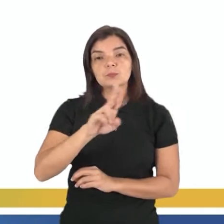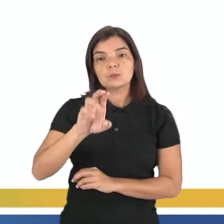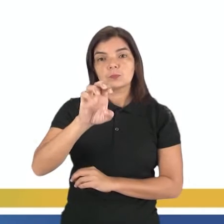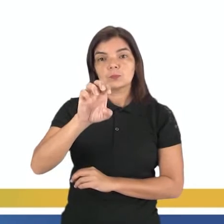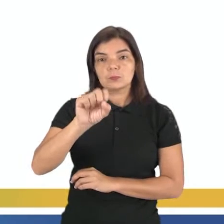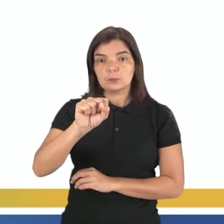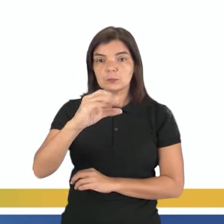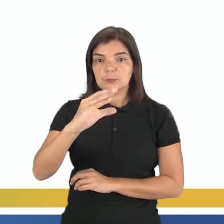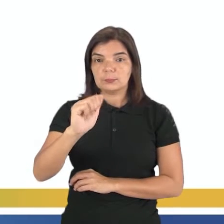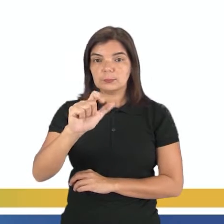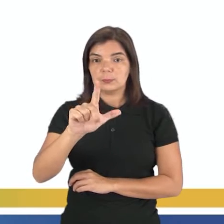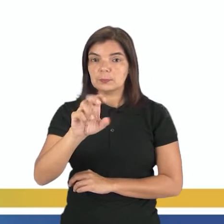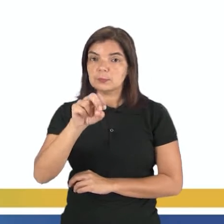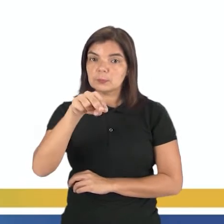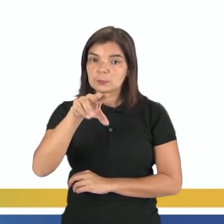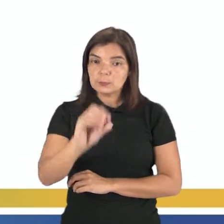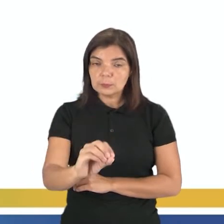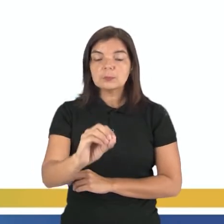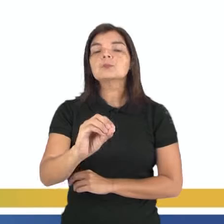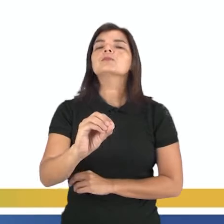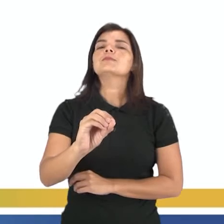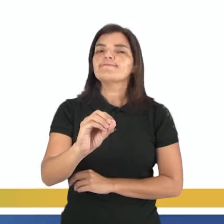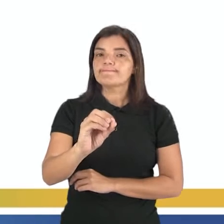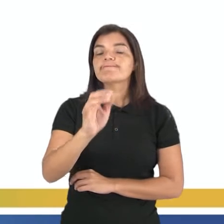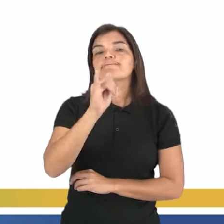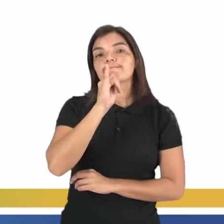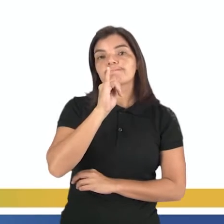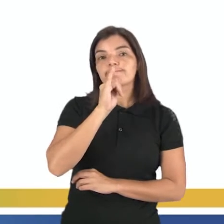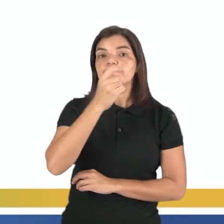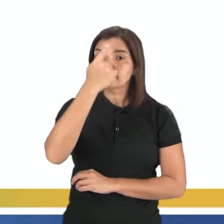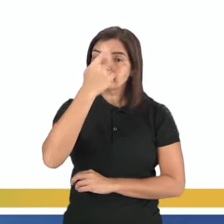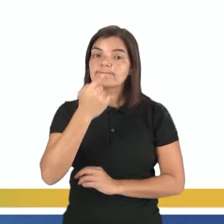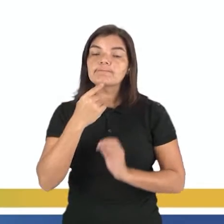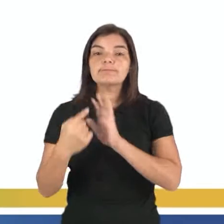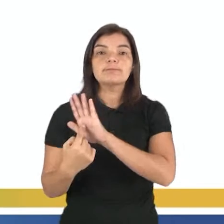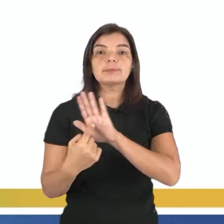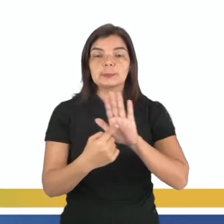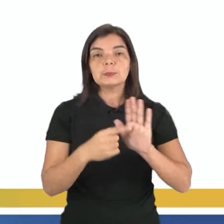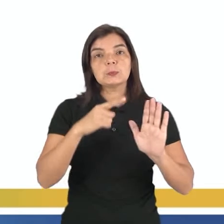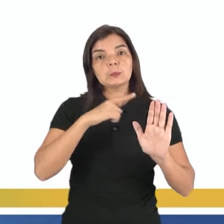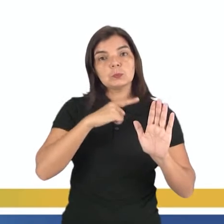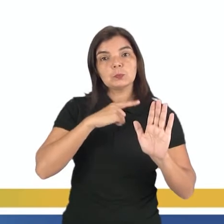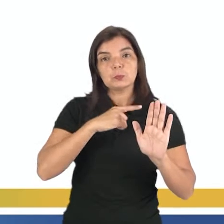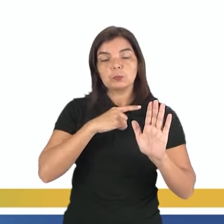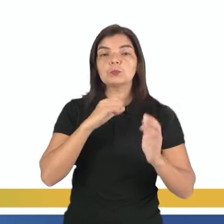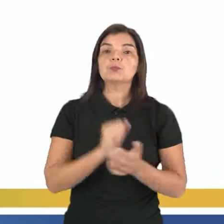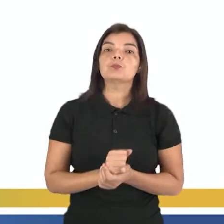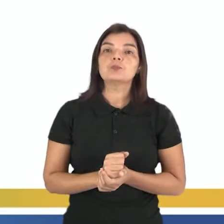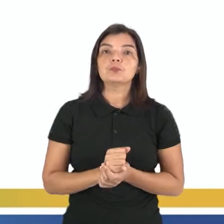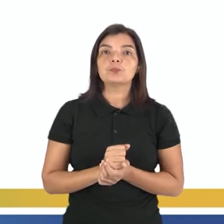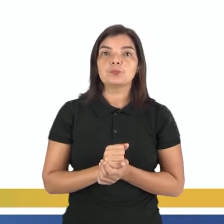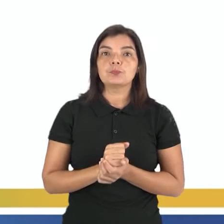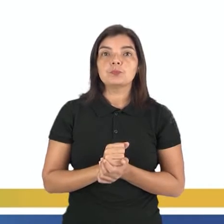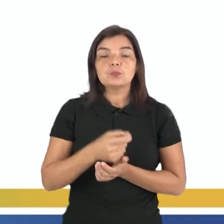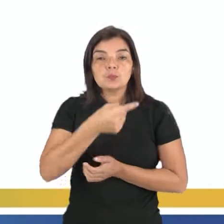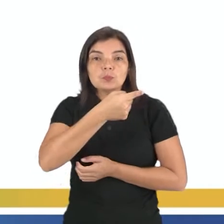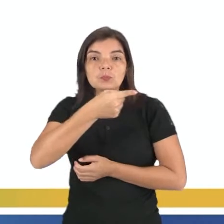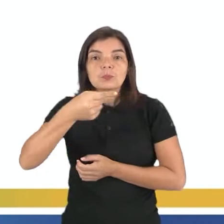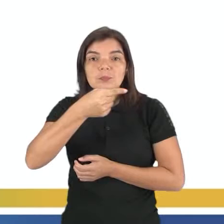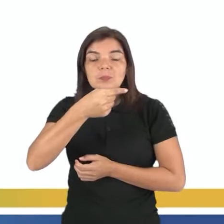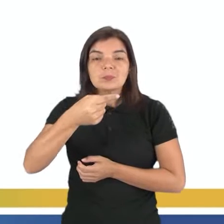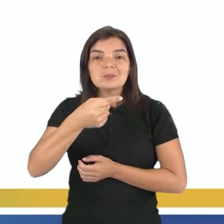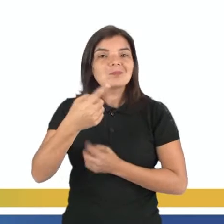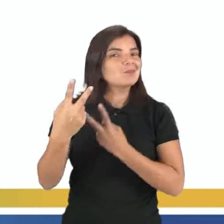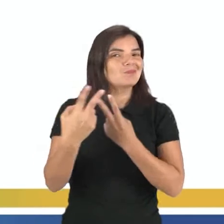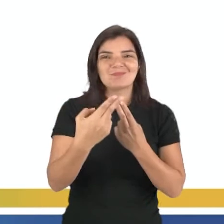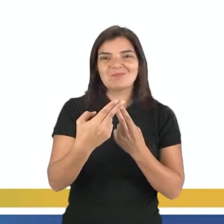chamado de triângulo escaleno. No caso aí, pessoal, quando eu tenho um igual com a barrinha de negação, não